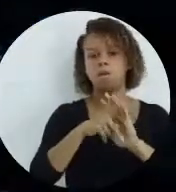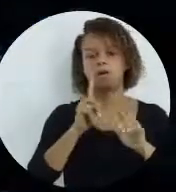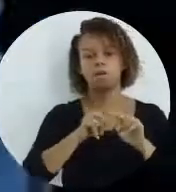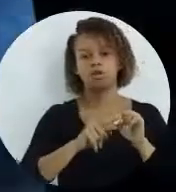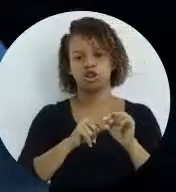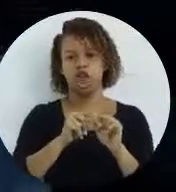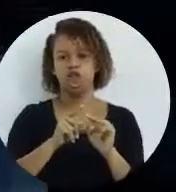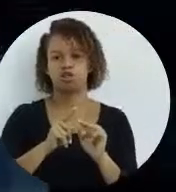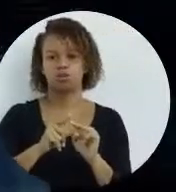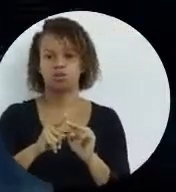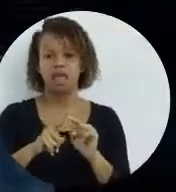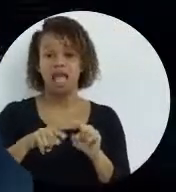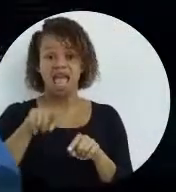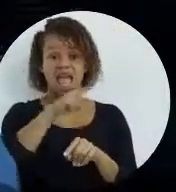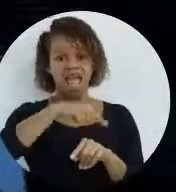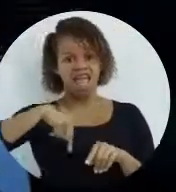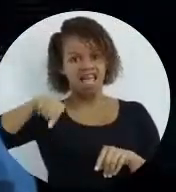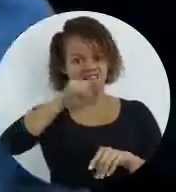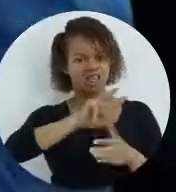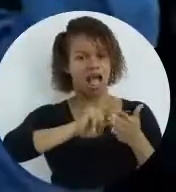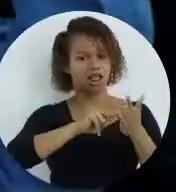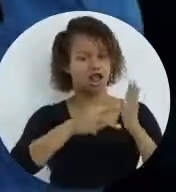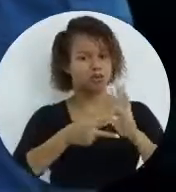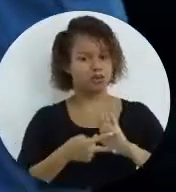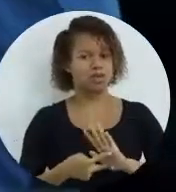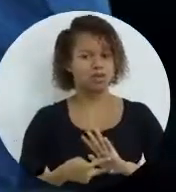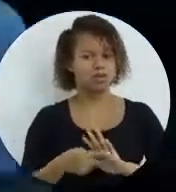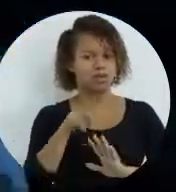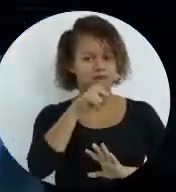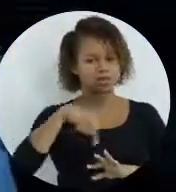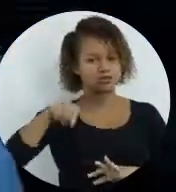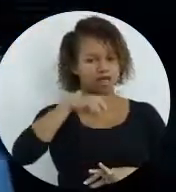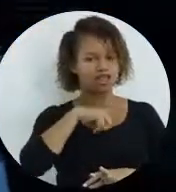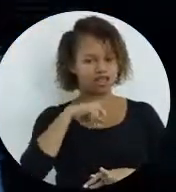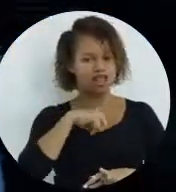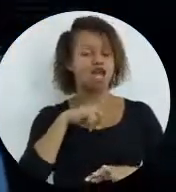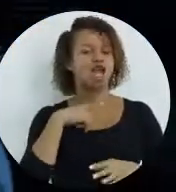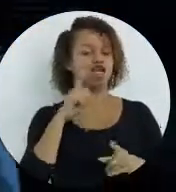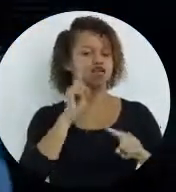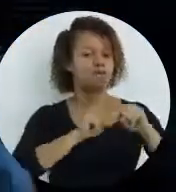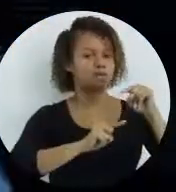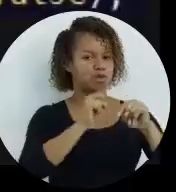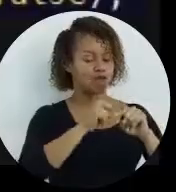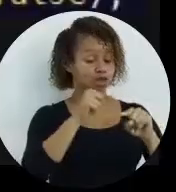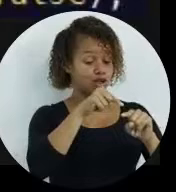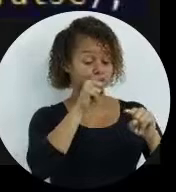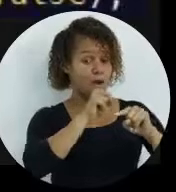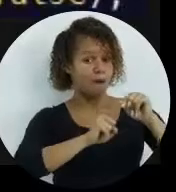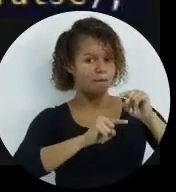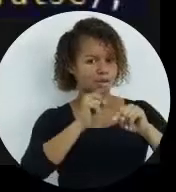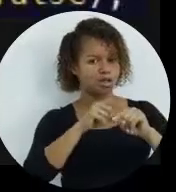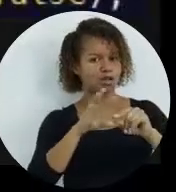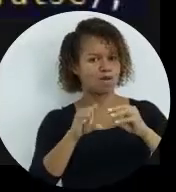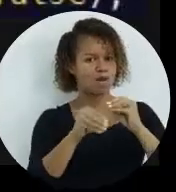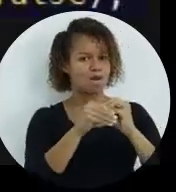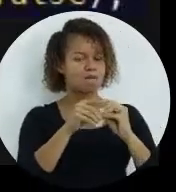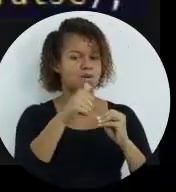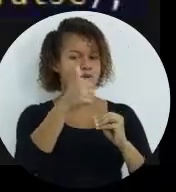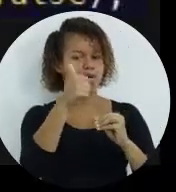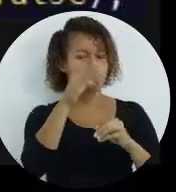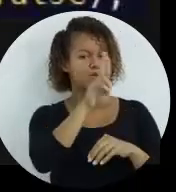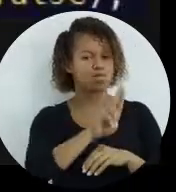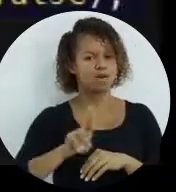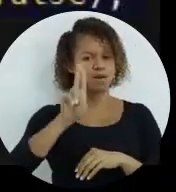ele próprio, é este a tradução. Então você vai ter este objeto. Então neste objeto coloque primeiro